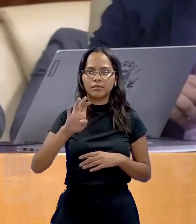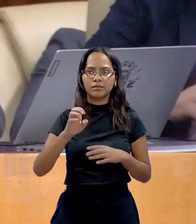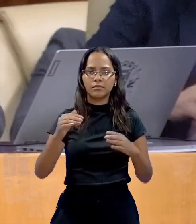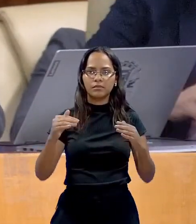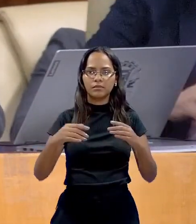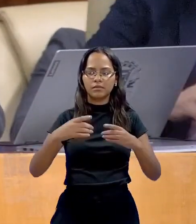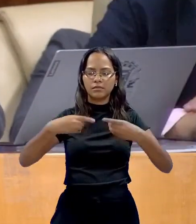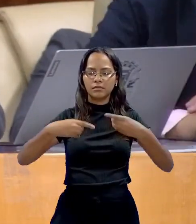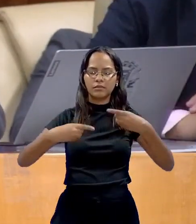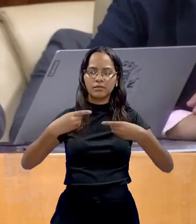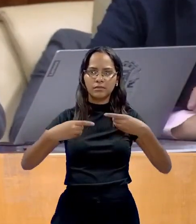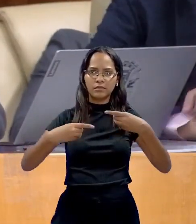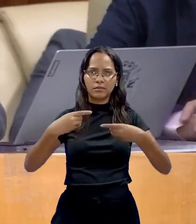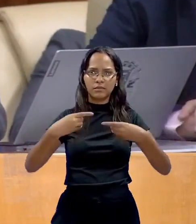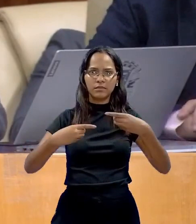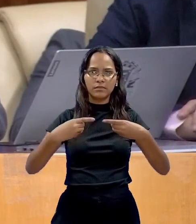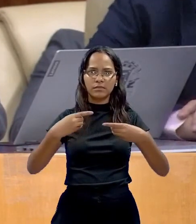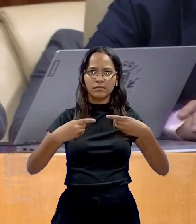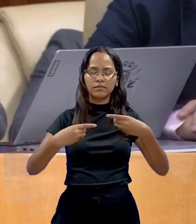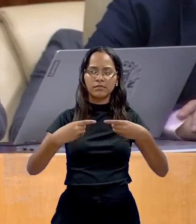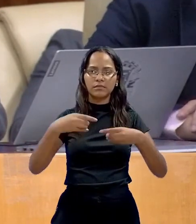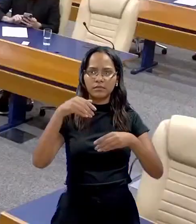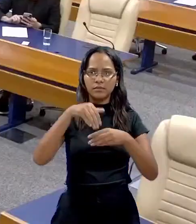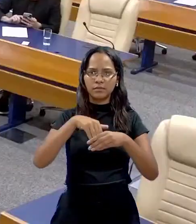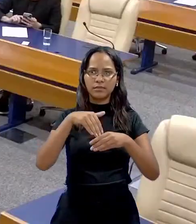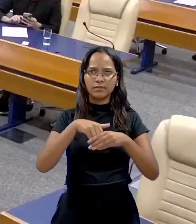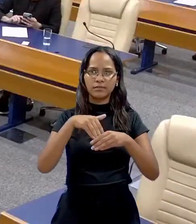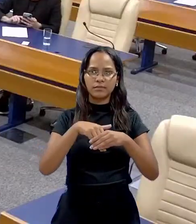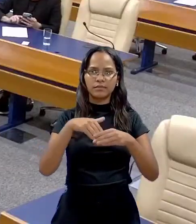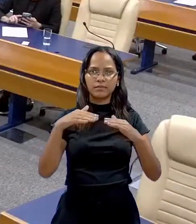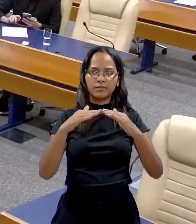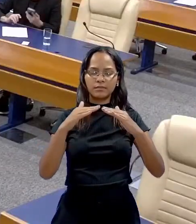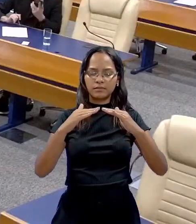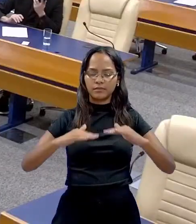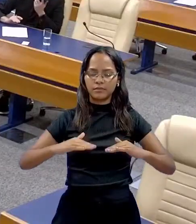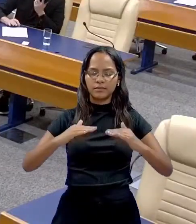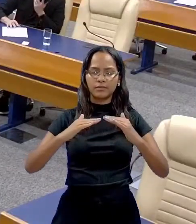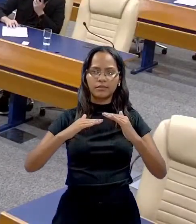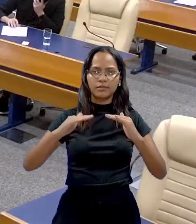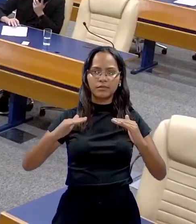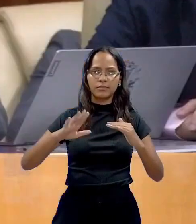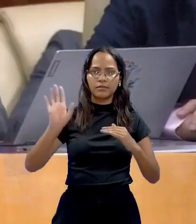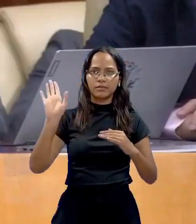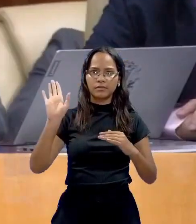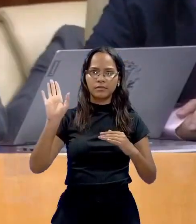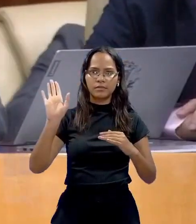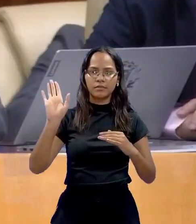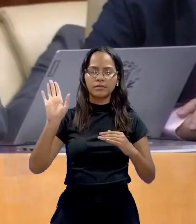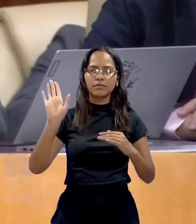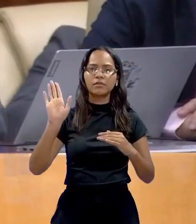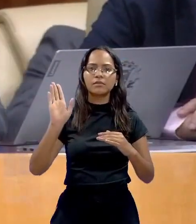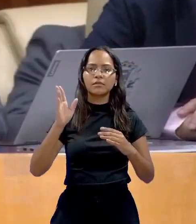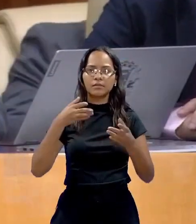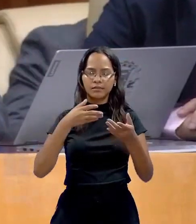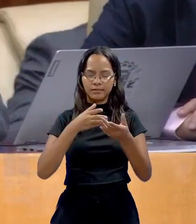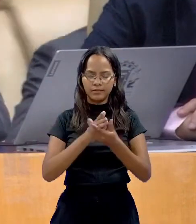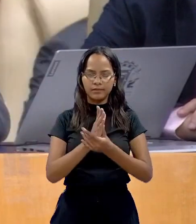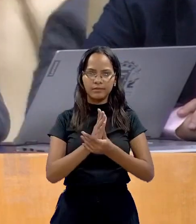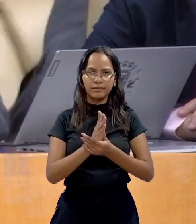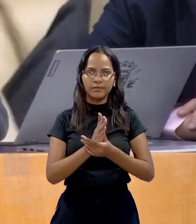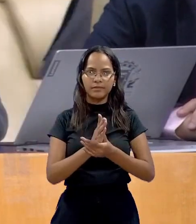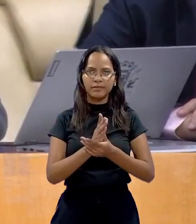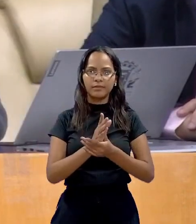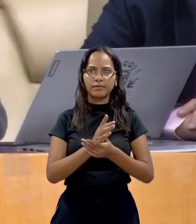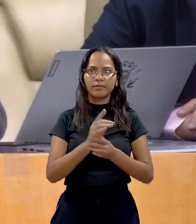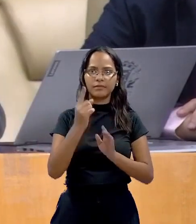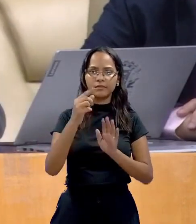discussão. Projeto está em votação. Favoráveis mesmo como estão, contrários se manifestem. Aprovado. Questão de ordem, vereador